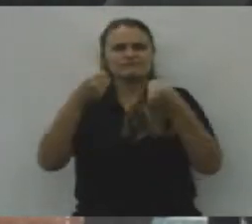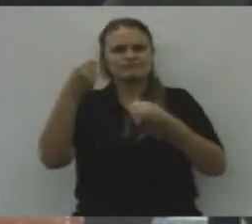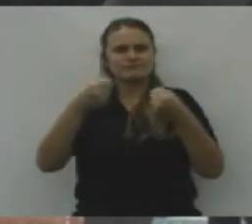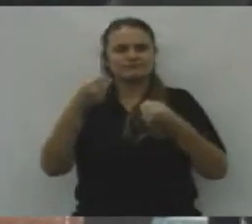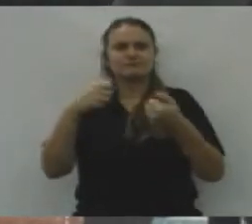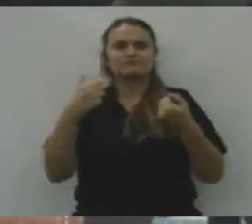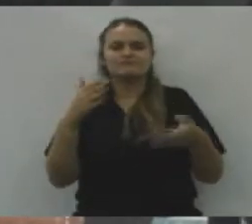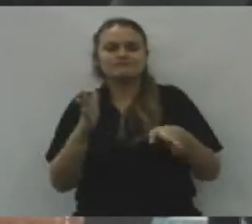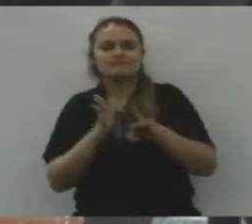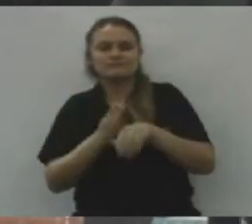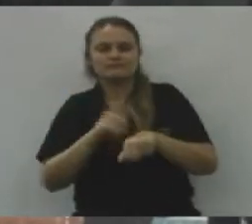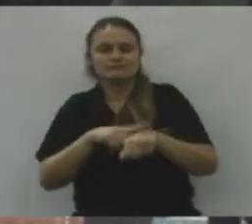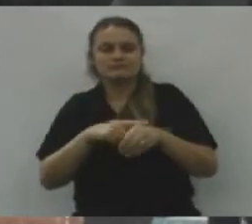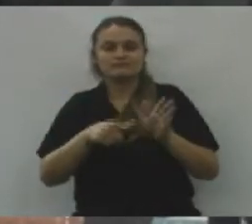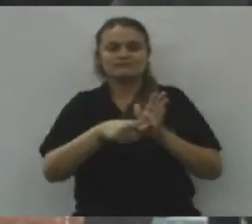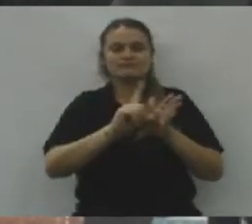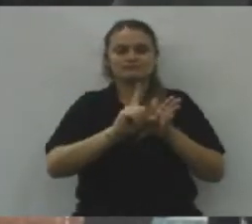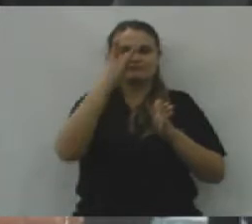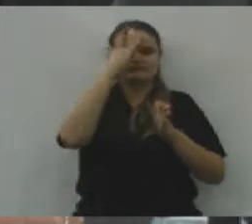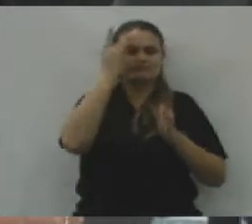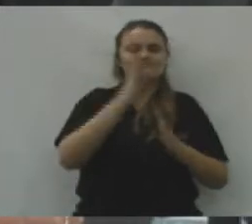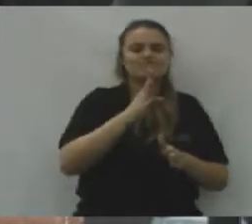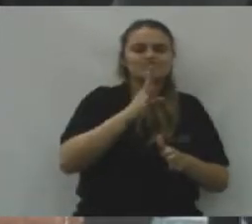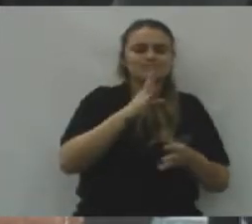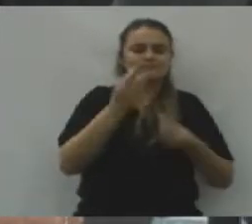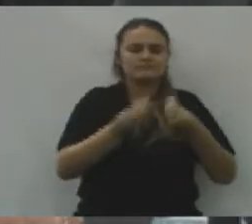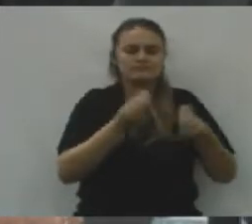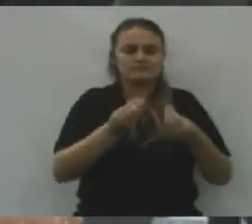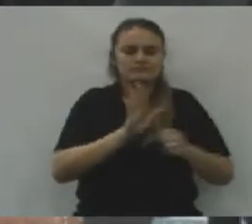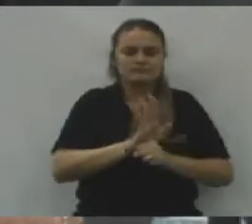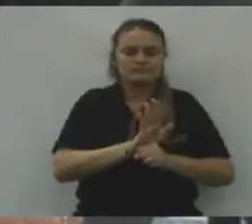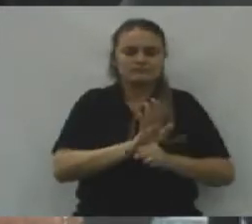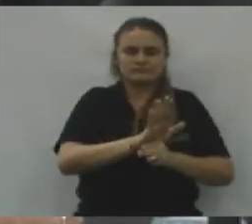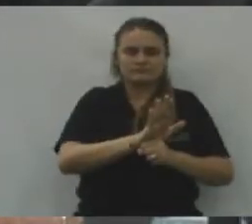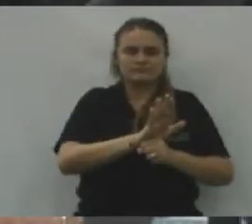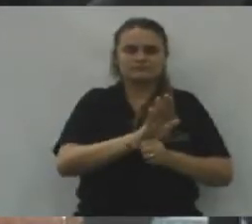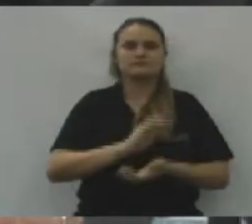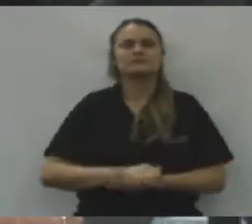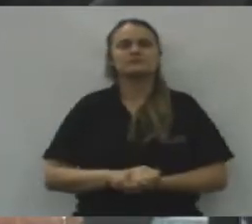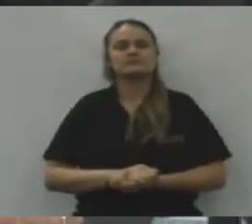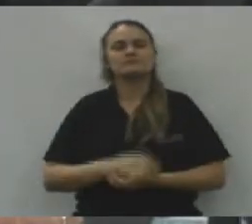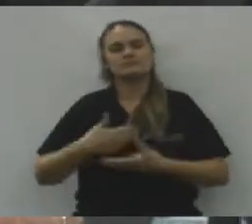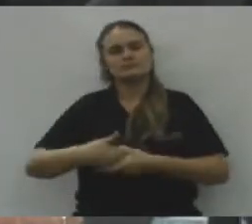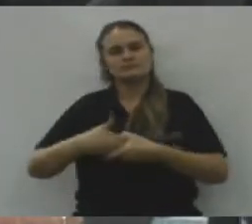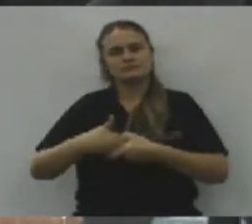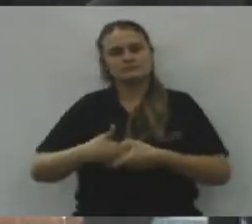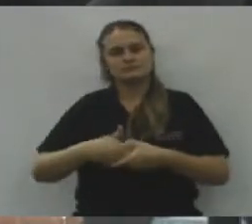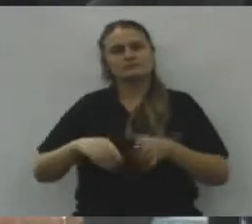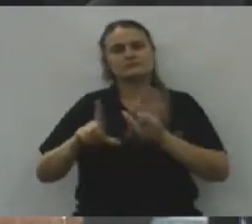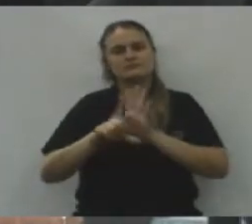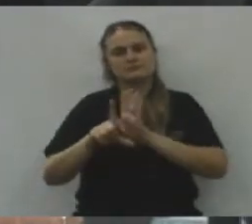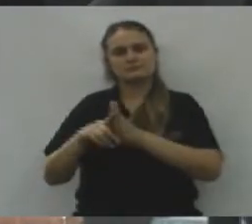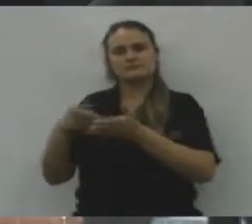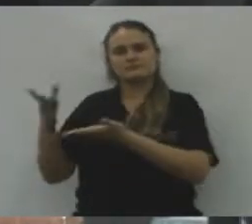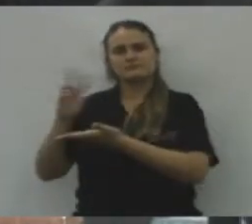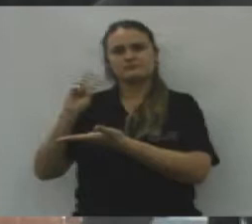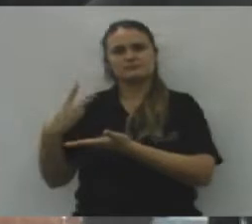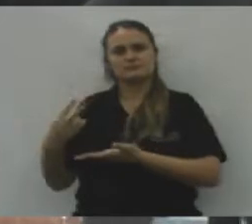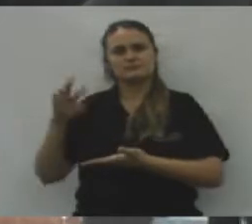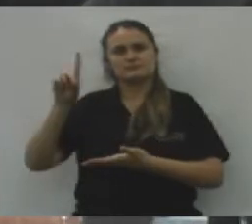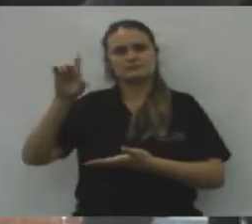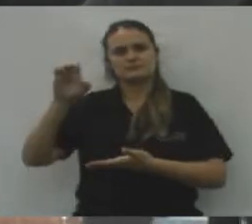tenham o conhecimento de como fazer os primeiros socorros. Então, parabéns pela lei, vereador Diego. E